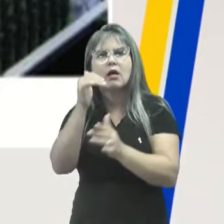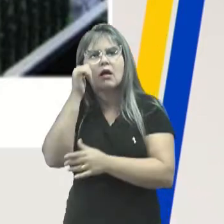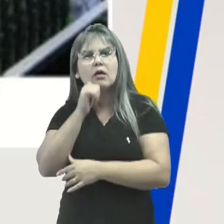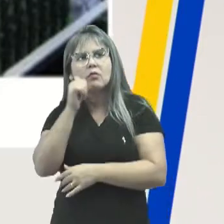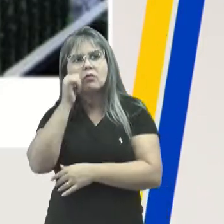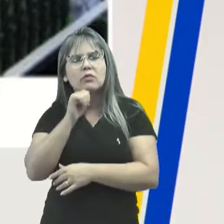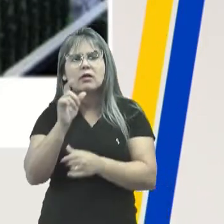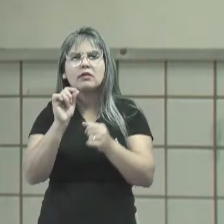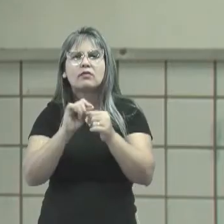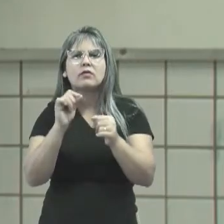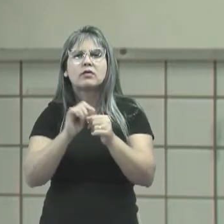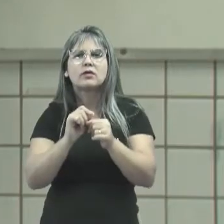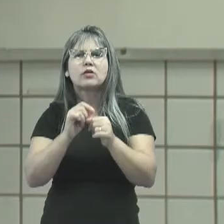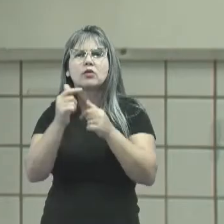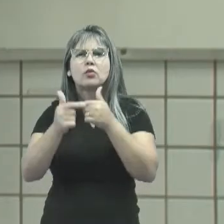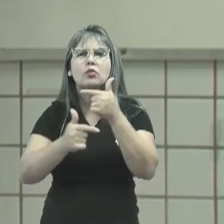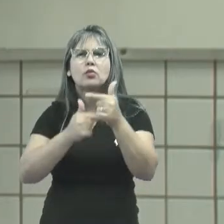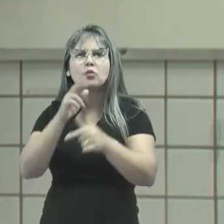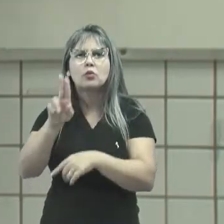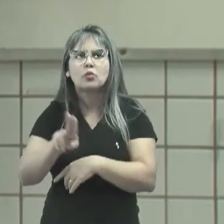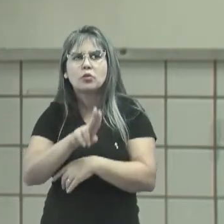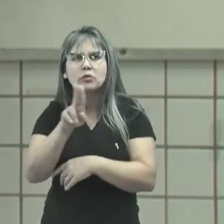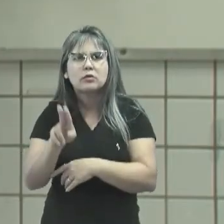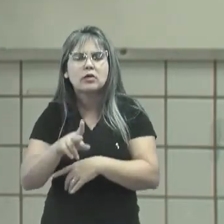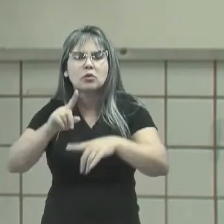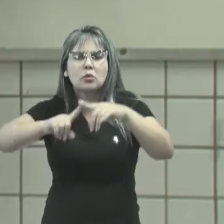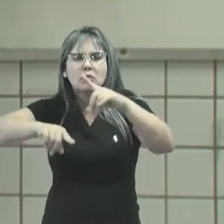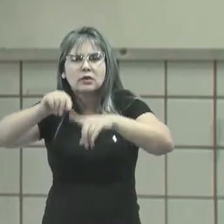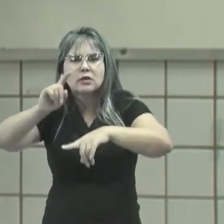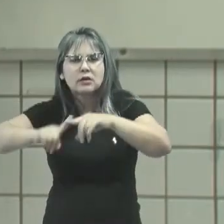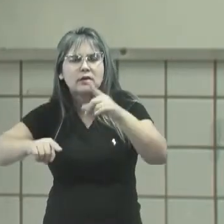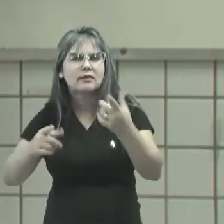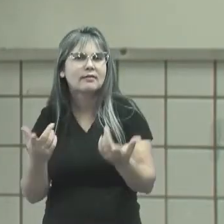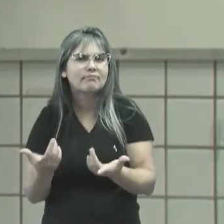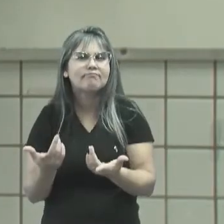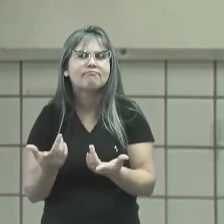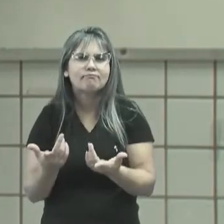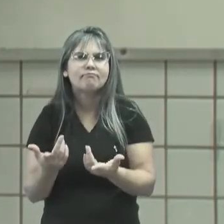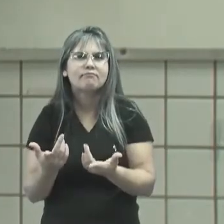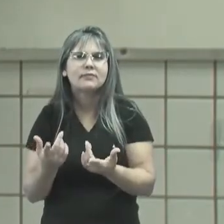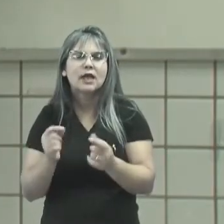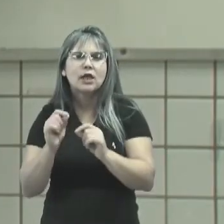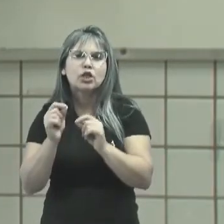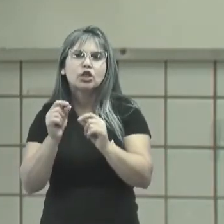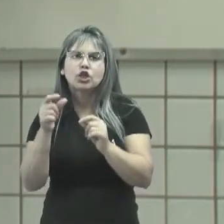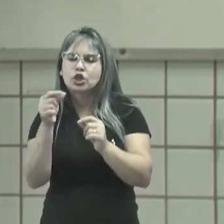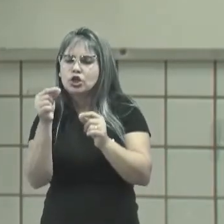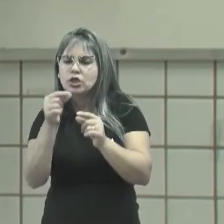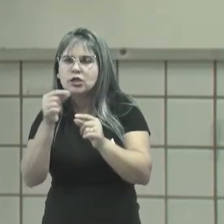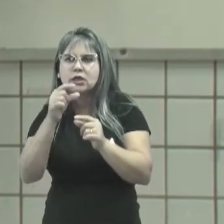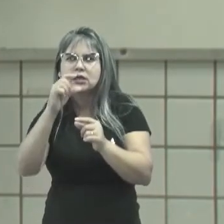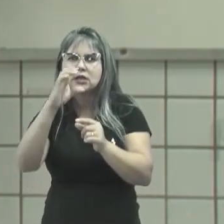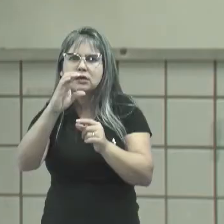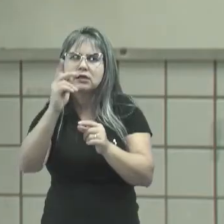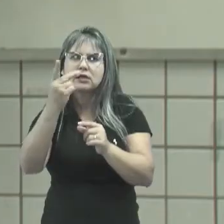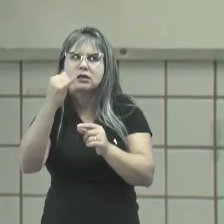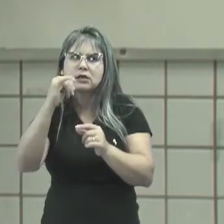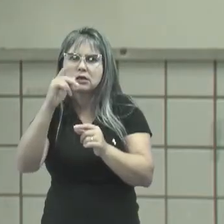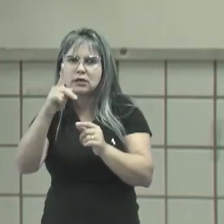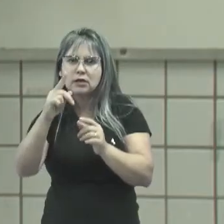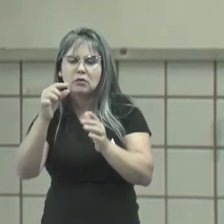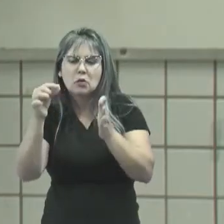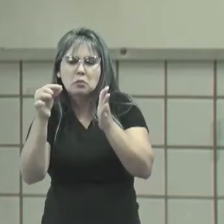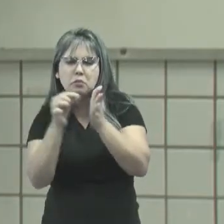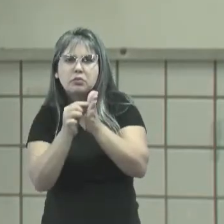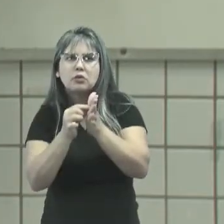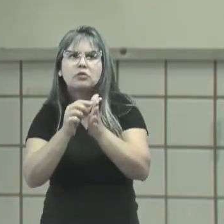produzir insumos, materiais para serem empregados em celulares e computadores e assim por diante. Os